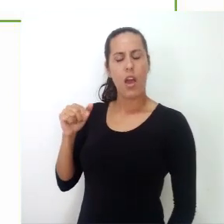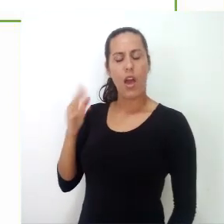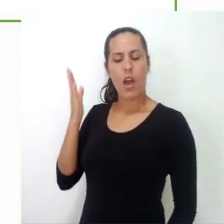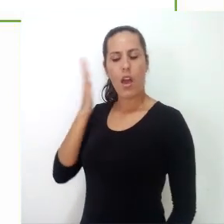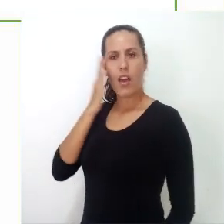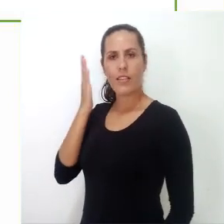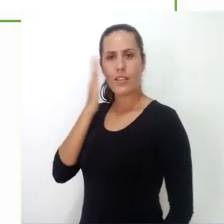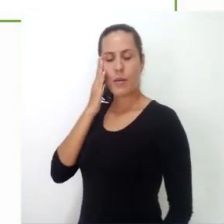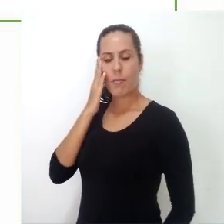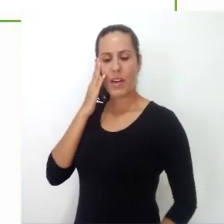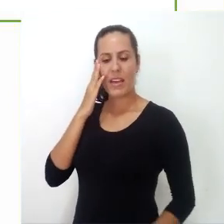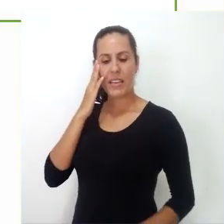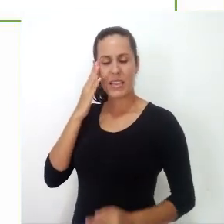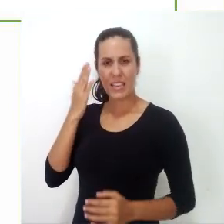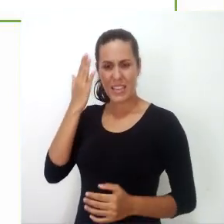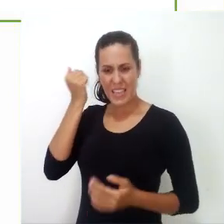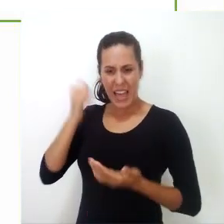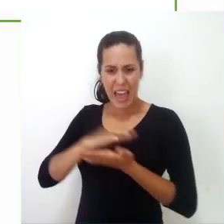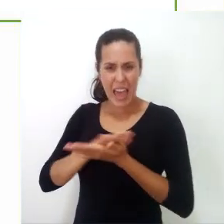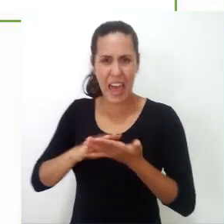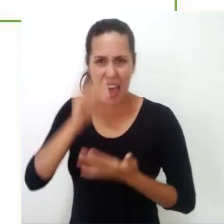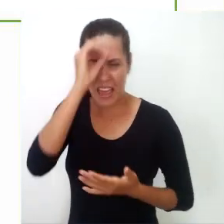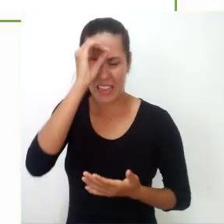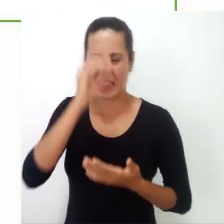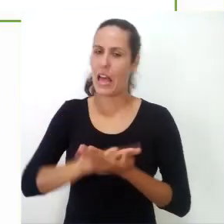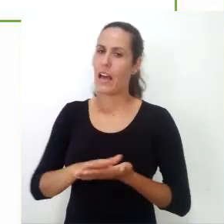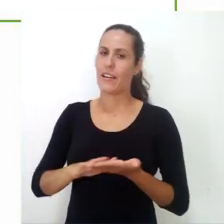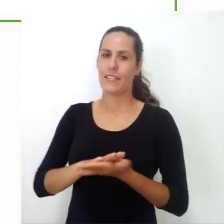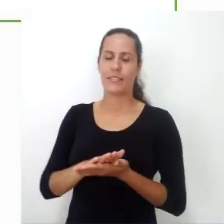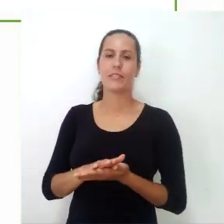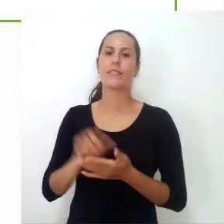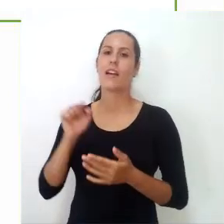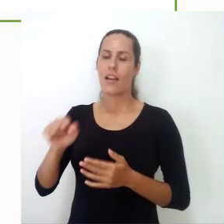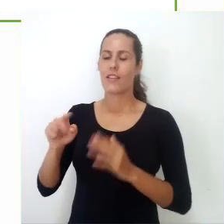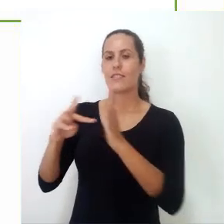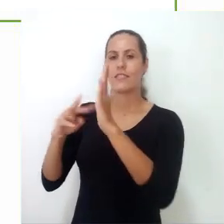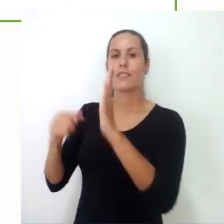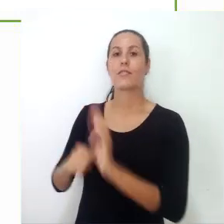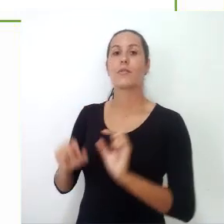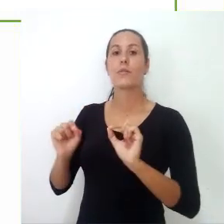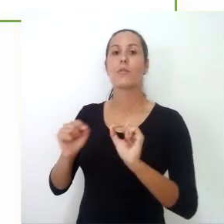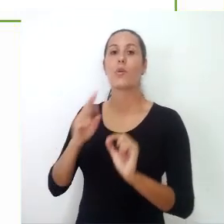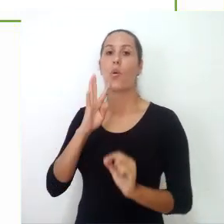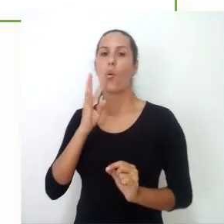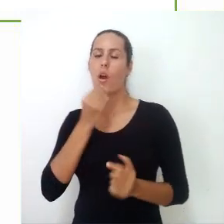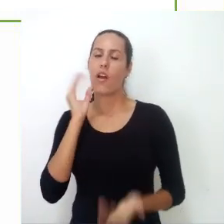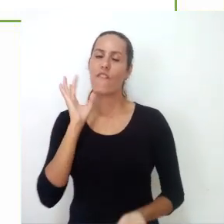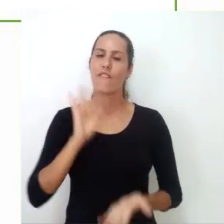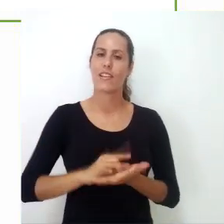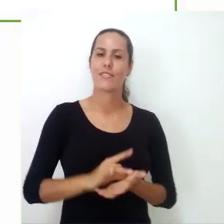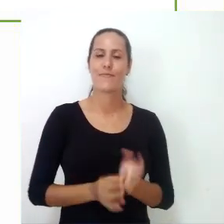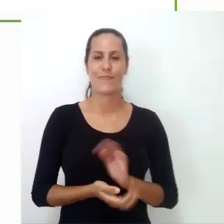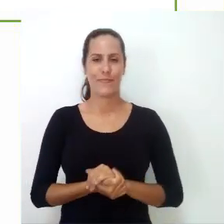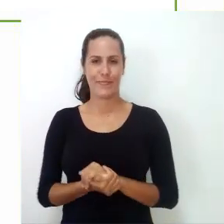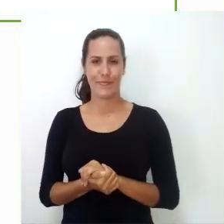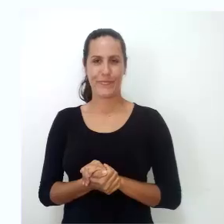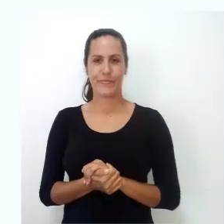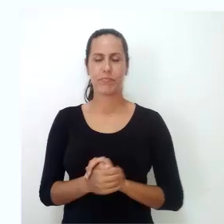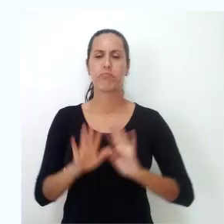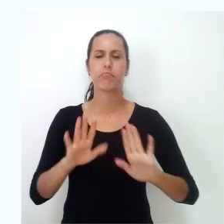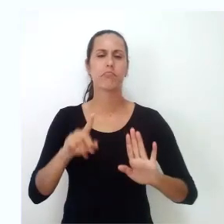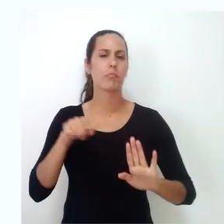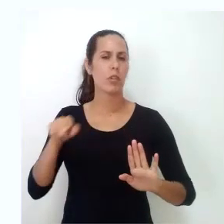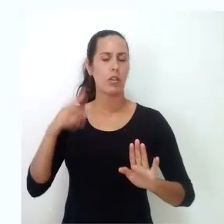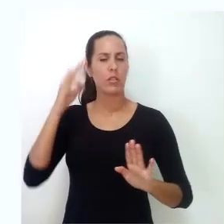saber que nada se sabe. Esta é a definição do verdadeiro conhecimento. Então, com